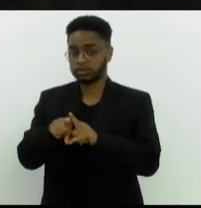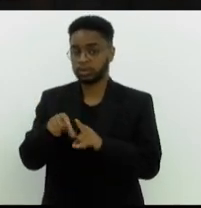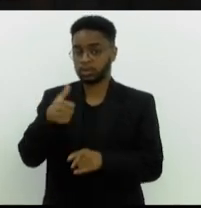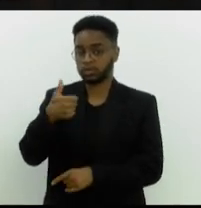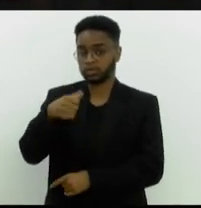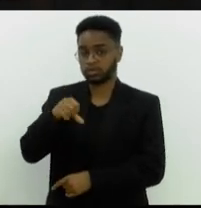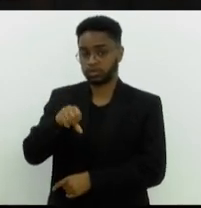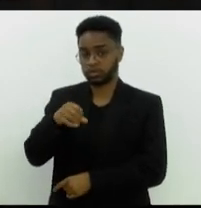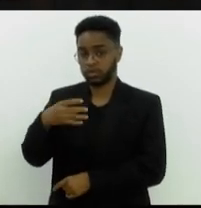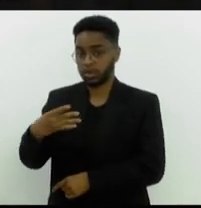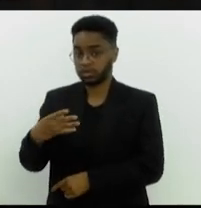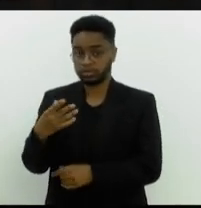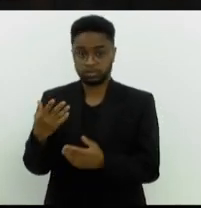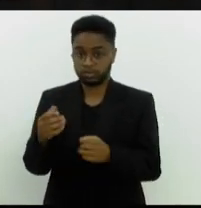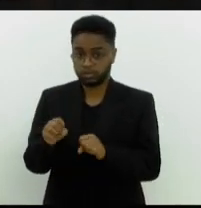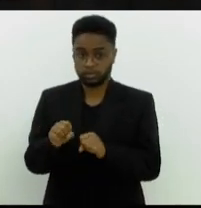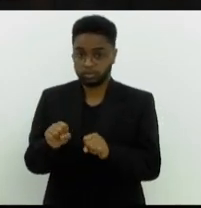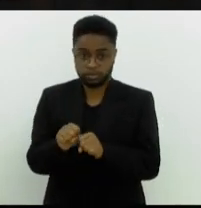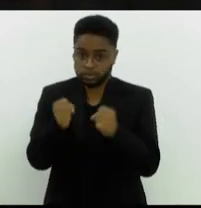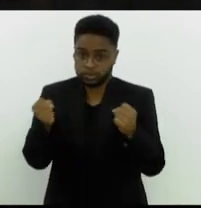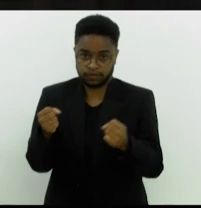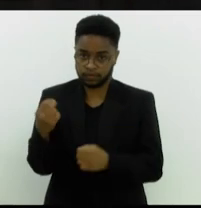194? Impossível.